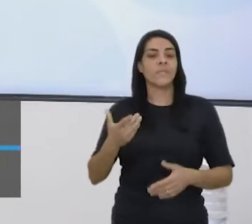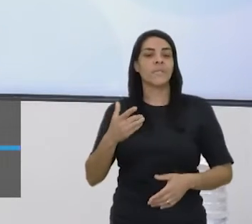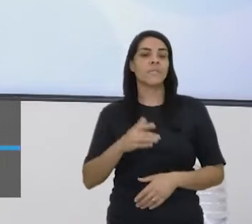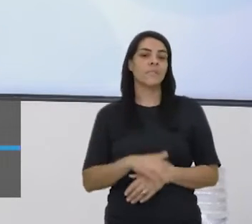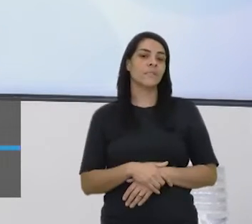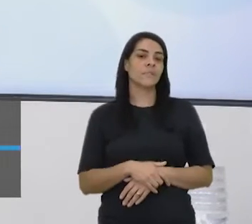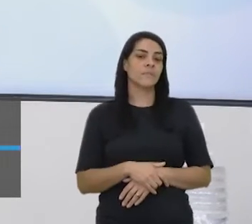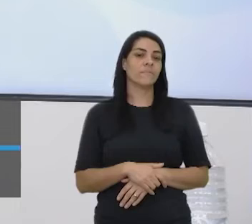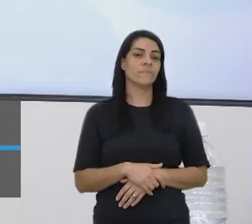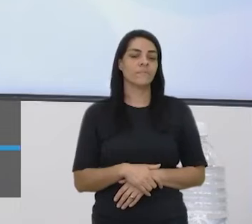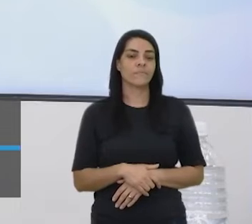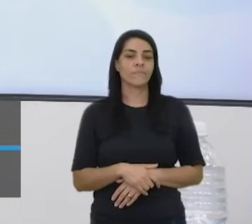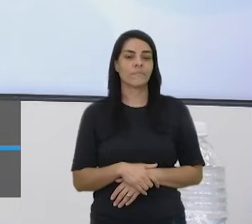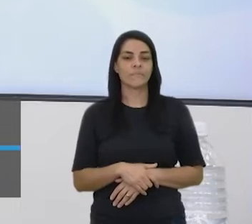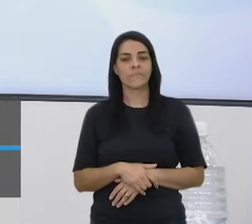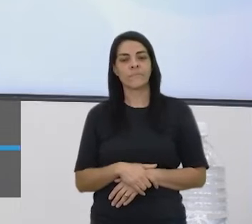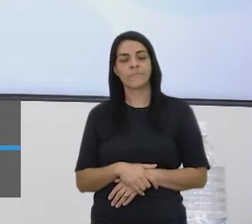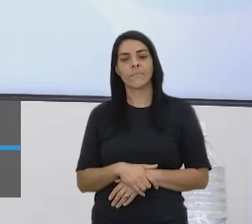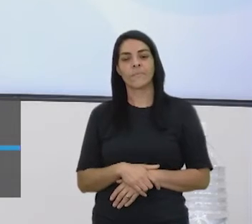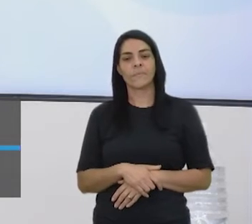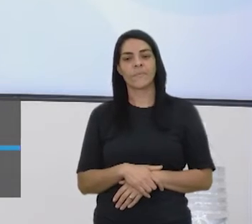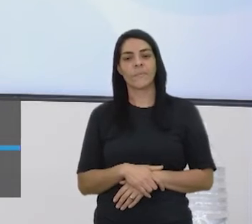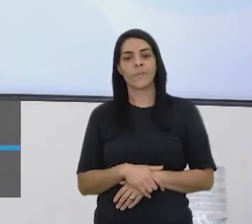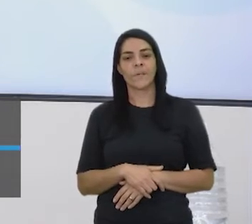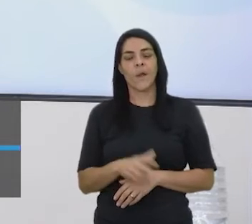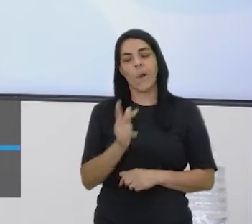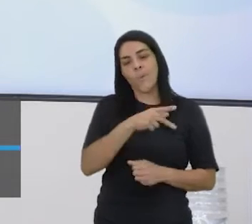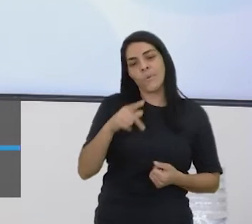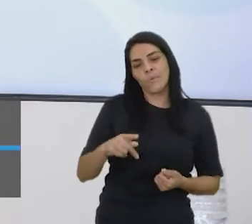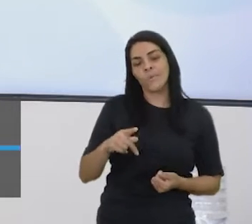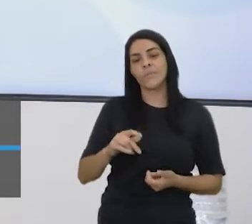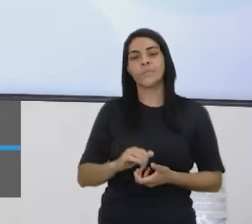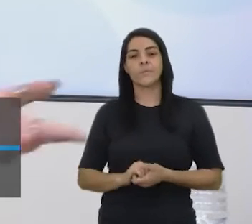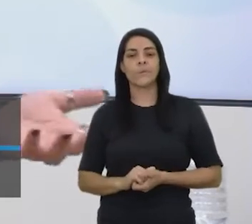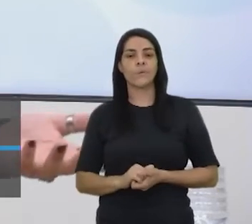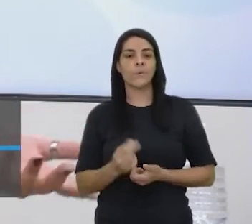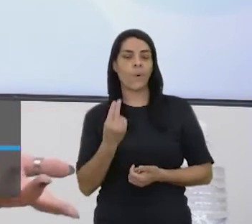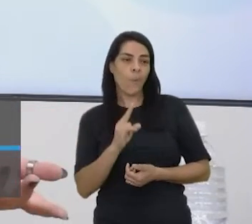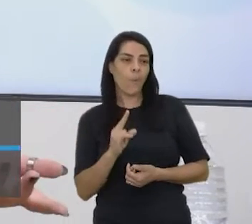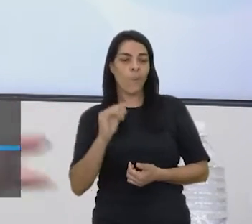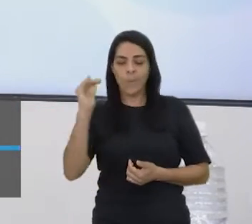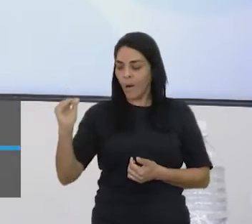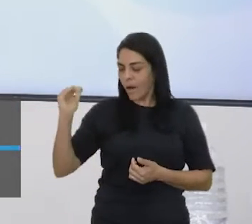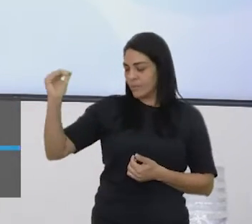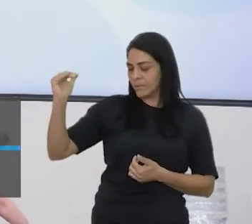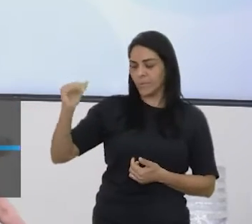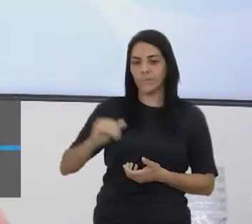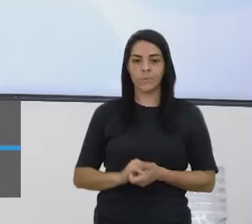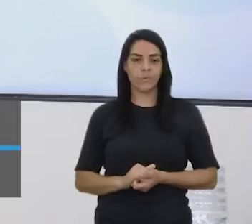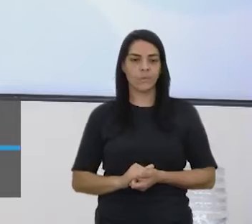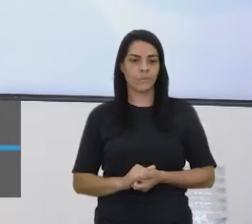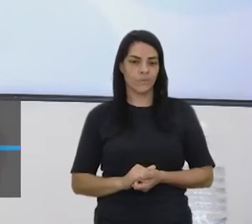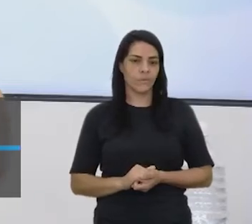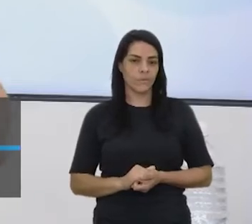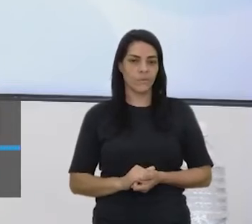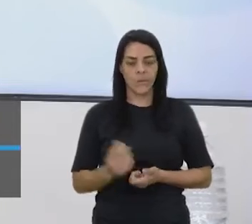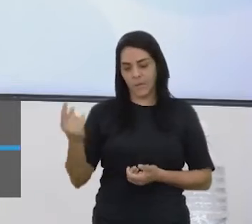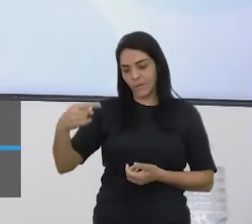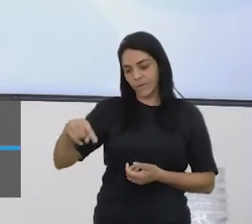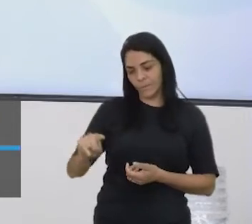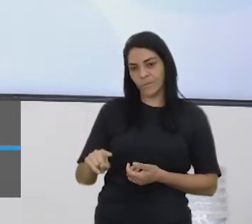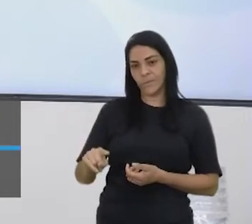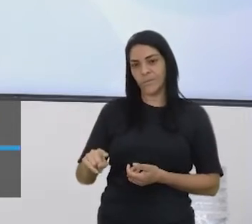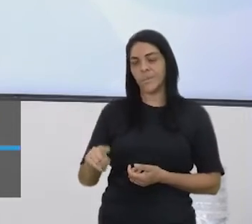que não é porque que a gente é professor ou porque a gente é adulto no geral não que vocês não seja porque vocês são